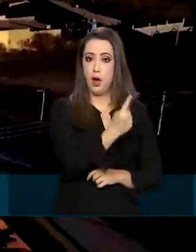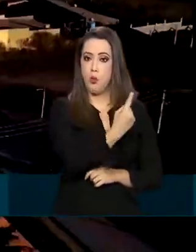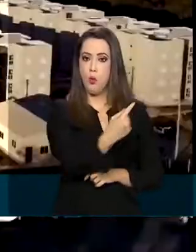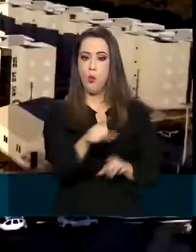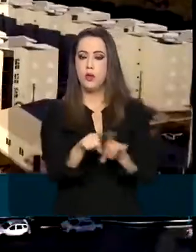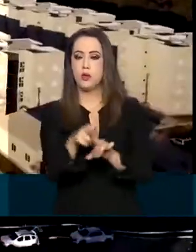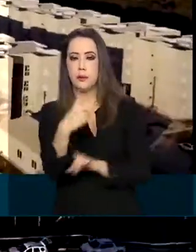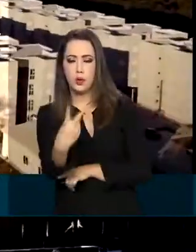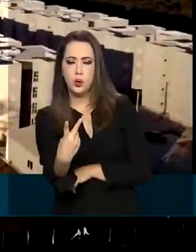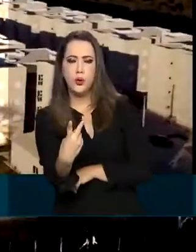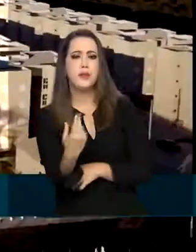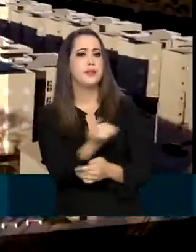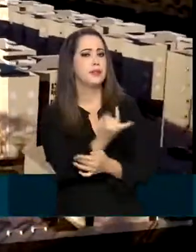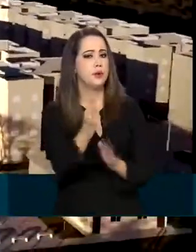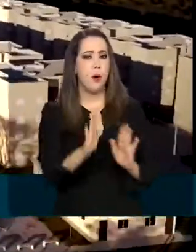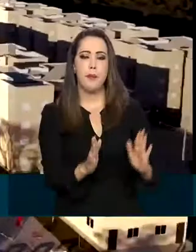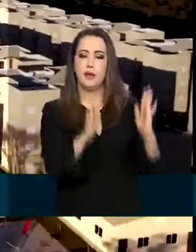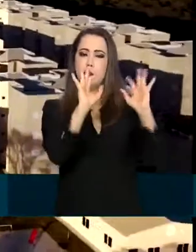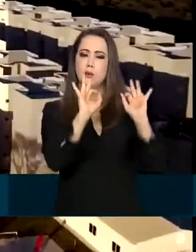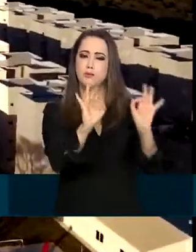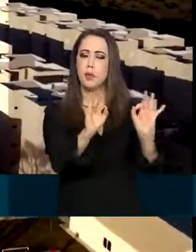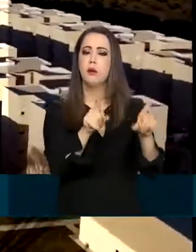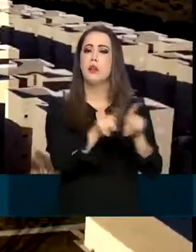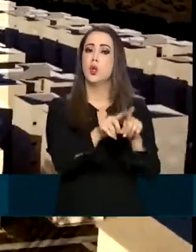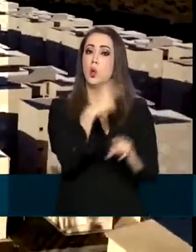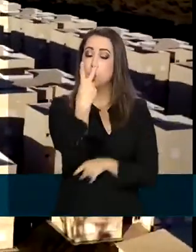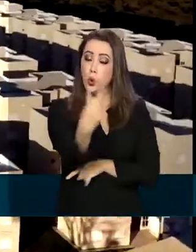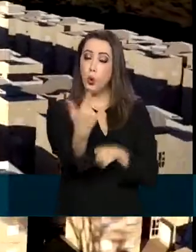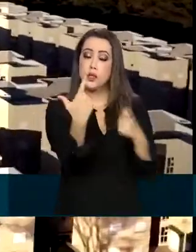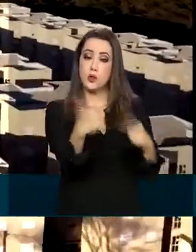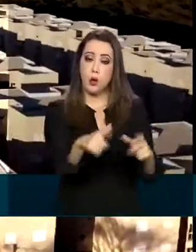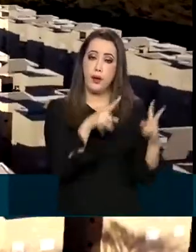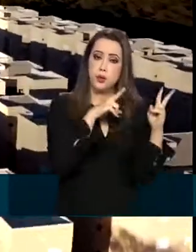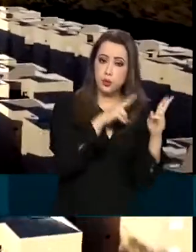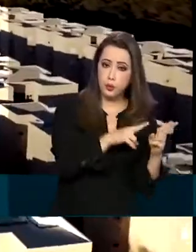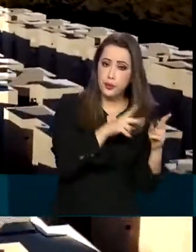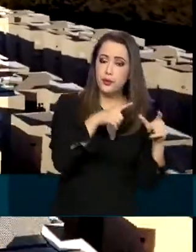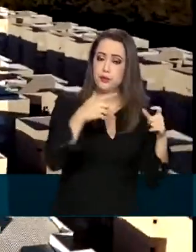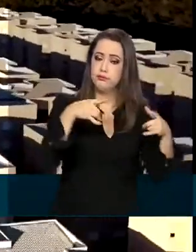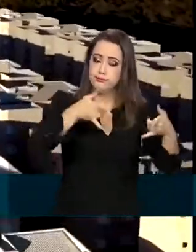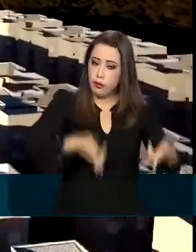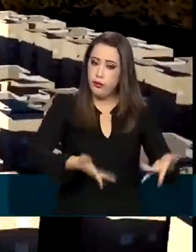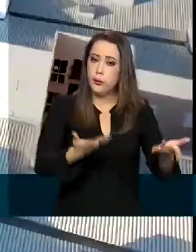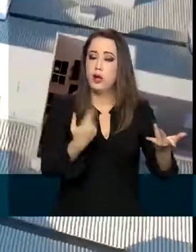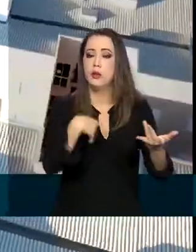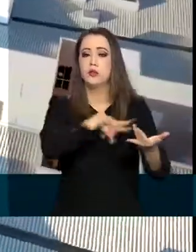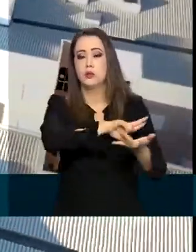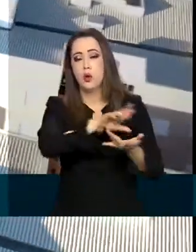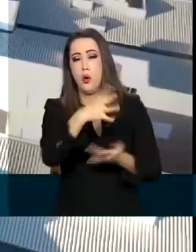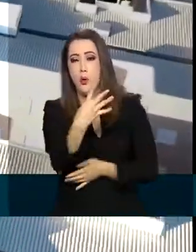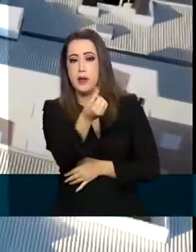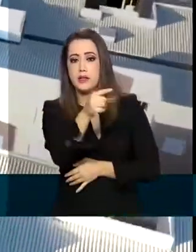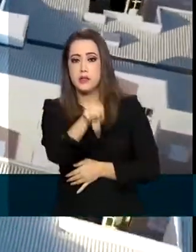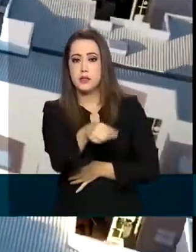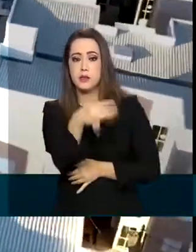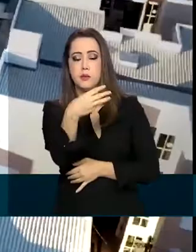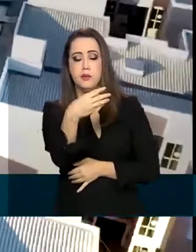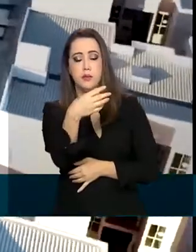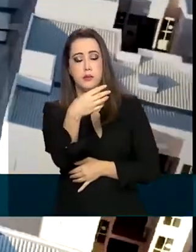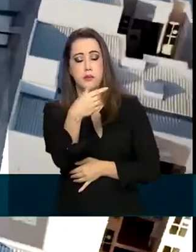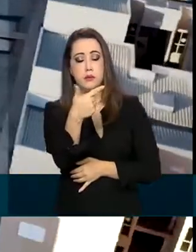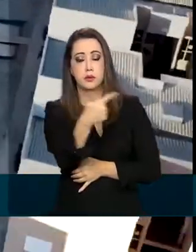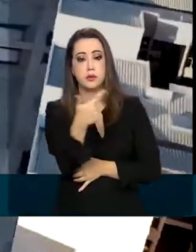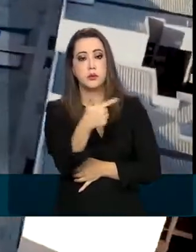quartos, sala, cozinha, banheiro e área de serviço. 43,16 metros quadrados cada